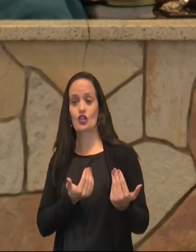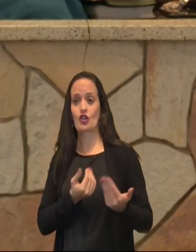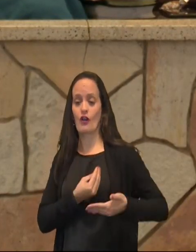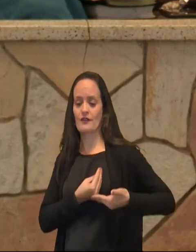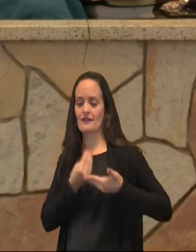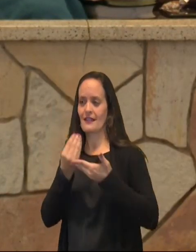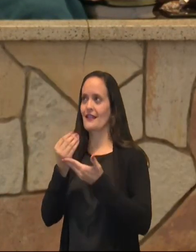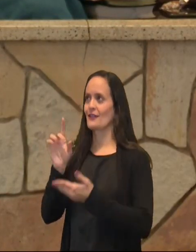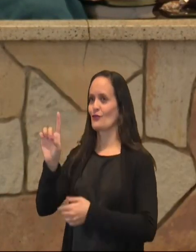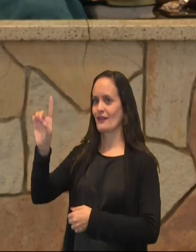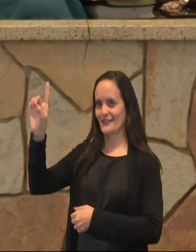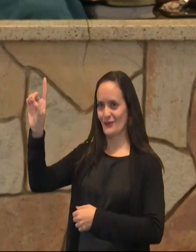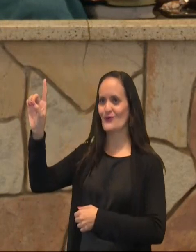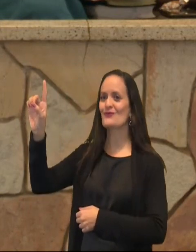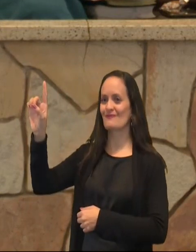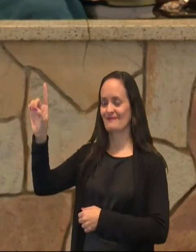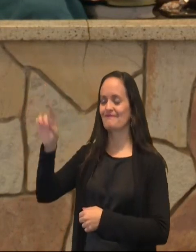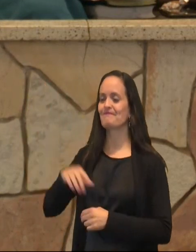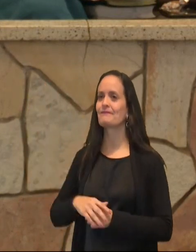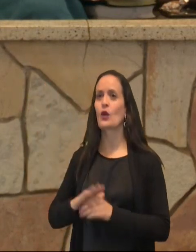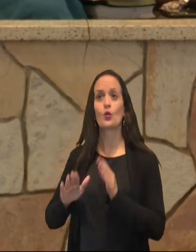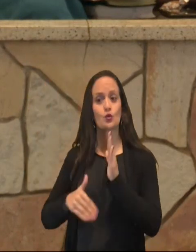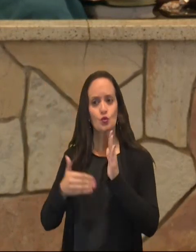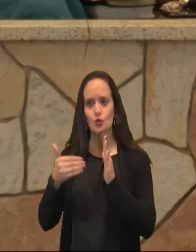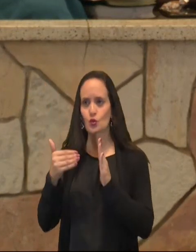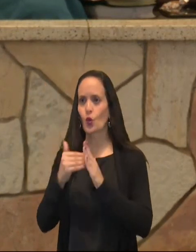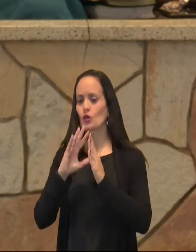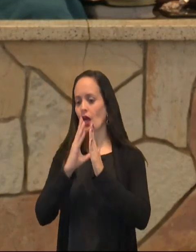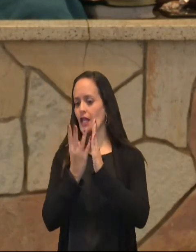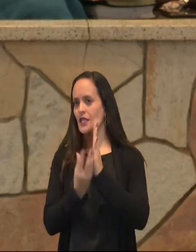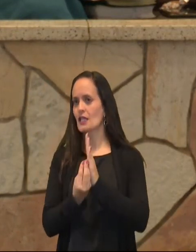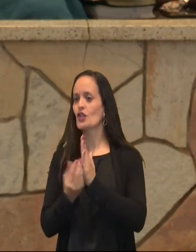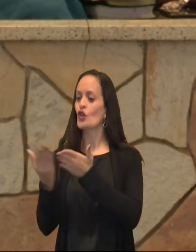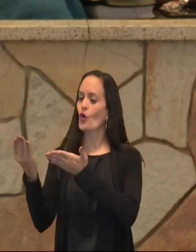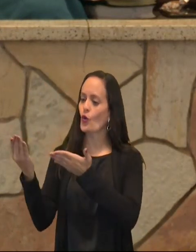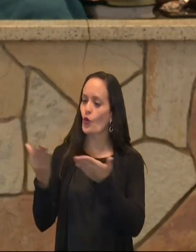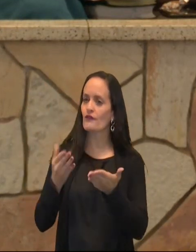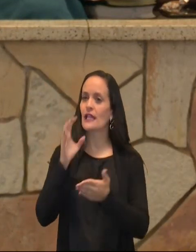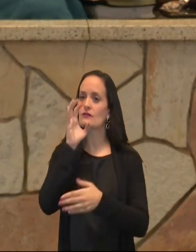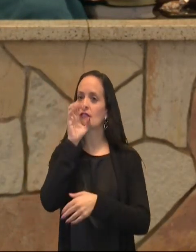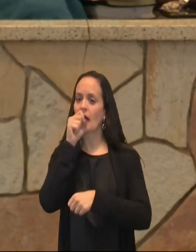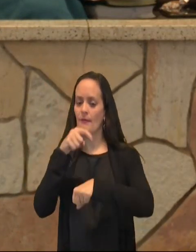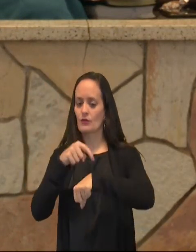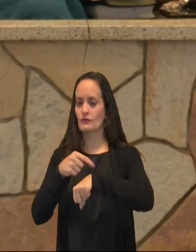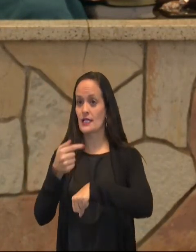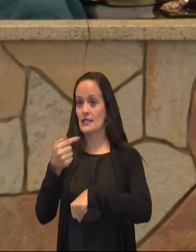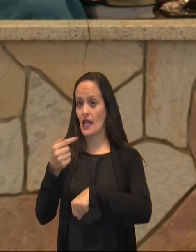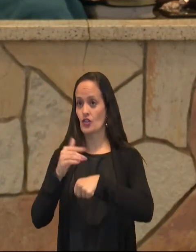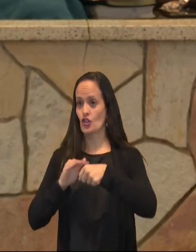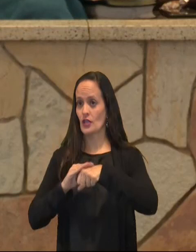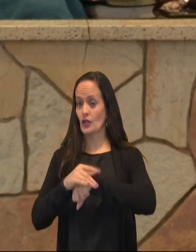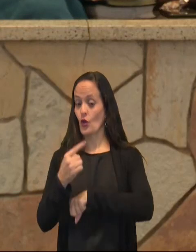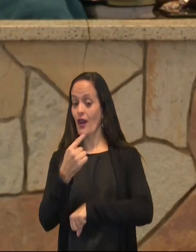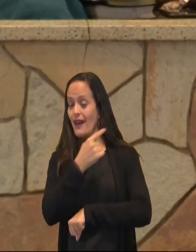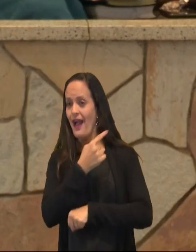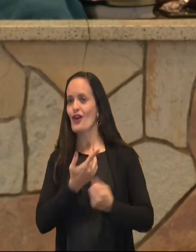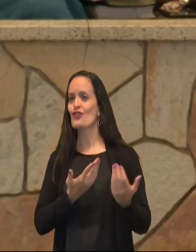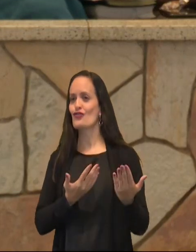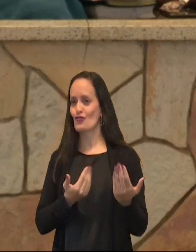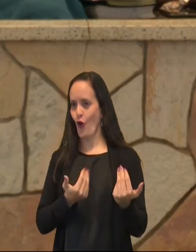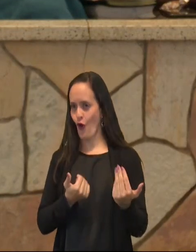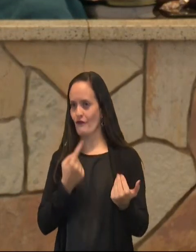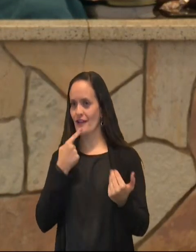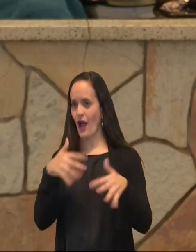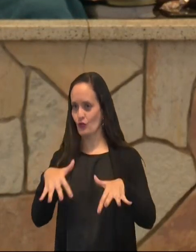na mocidade. Então toda a igreja está convidada para o próximo sábado, 19 horas, estarmos juntos na noite do compromisso, Quem